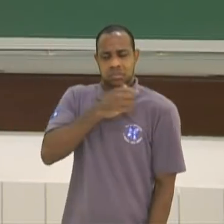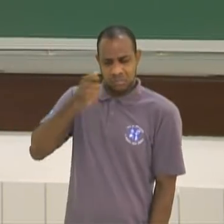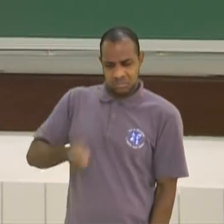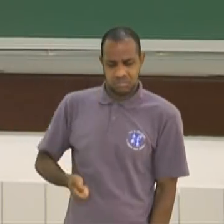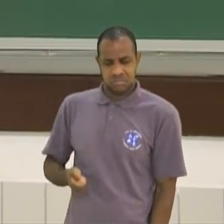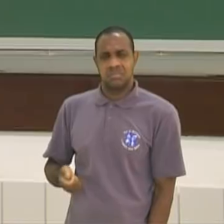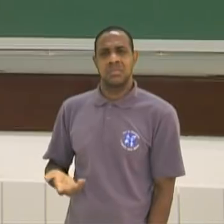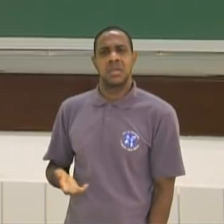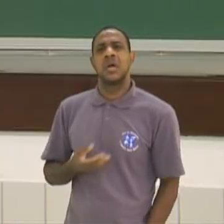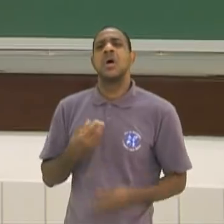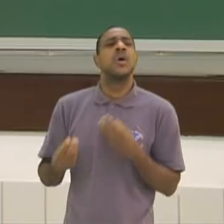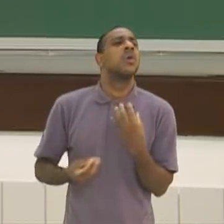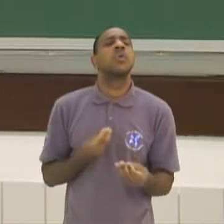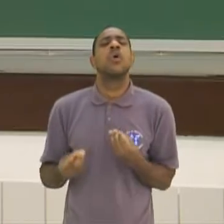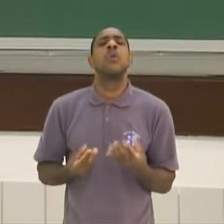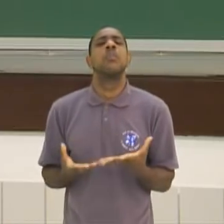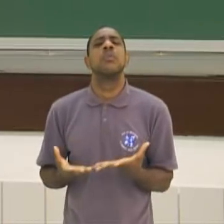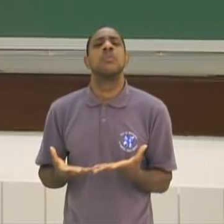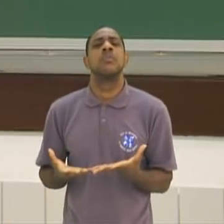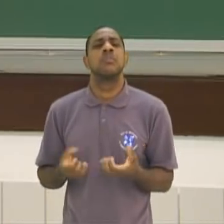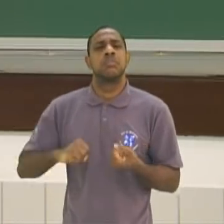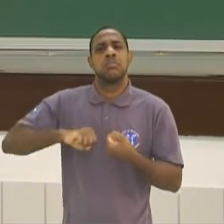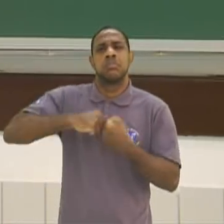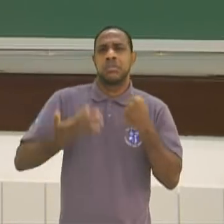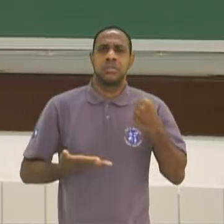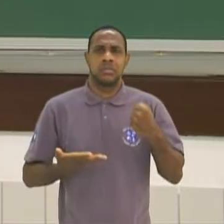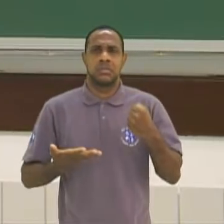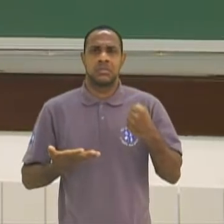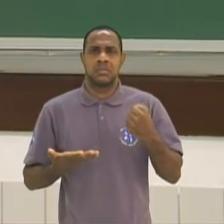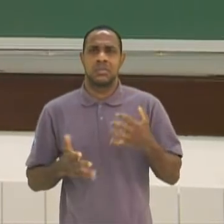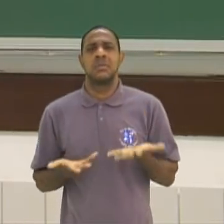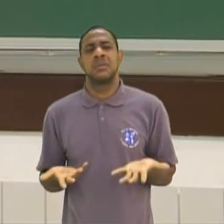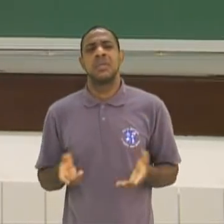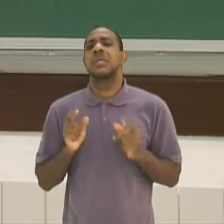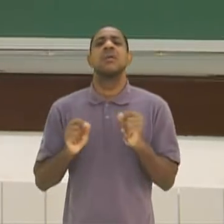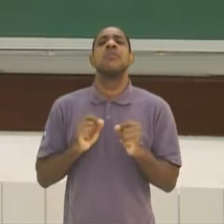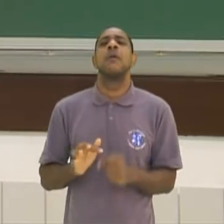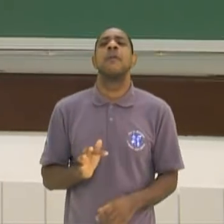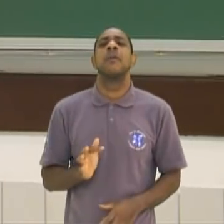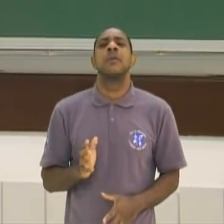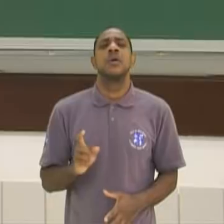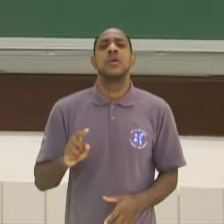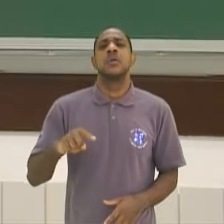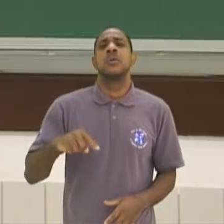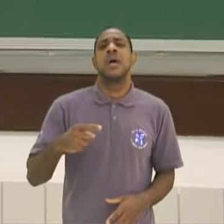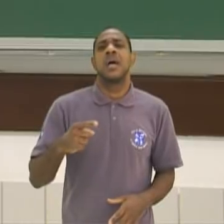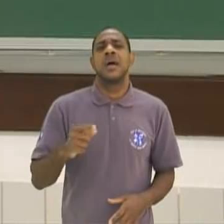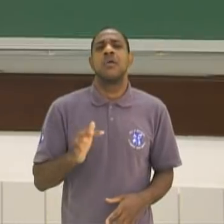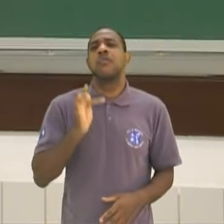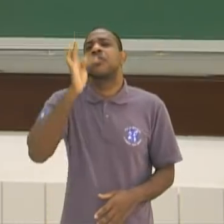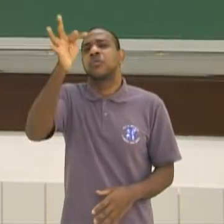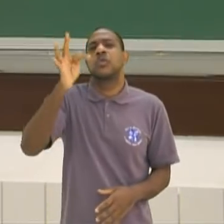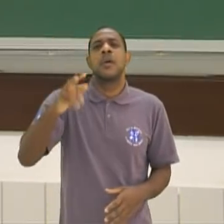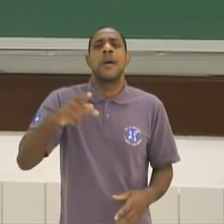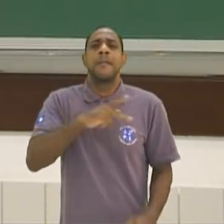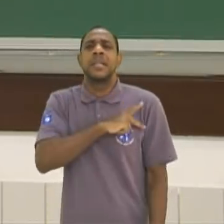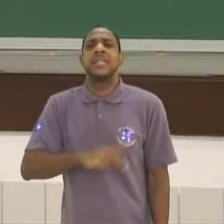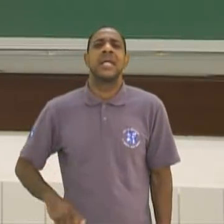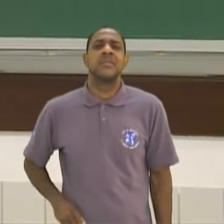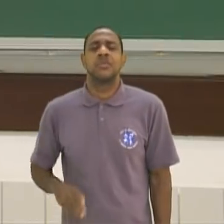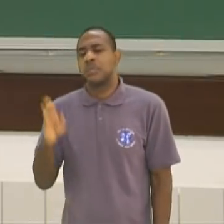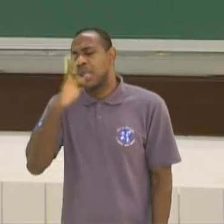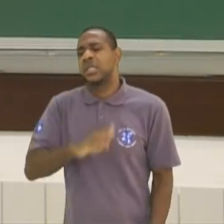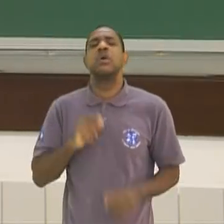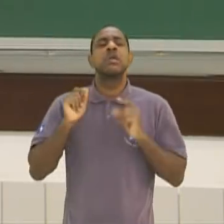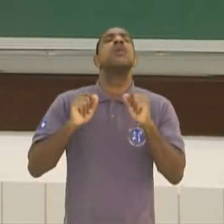Como que foi a transição definitiva? O próximo presidente do Brasil, quem foi? Os civis assumiram definitivamente? Os militares